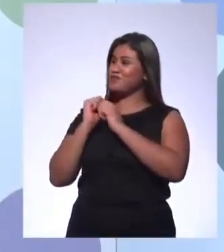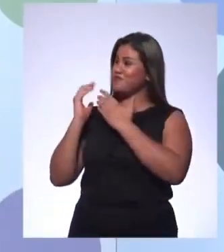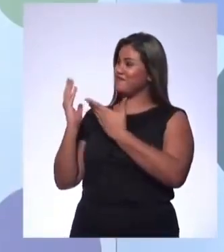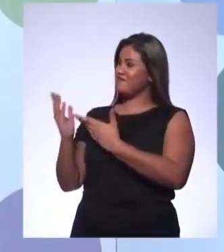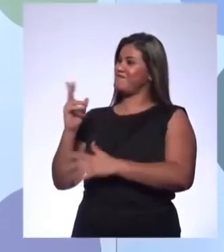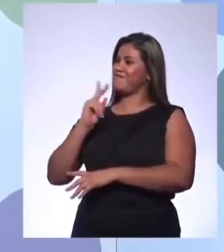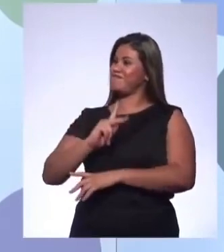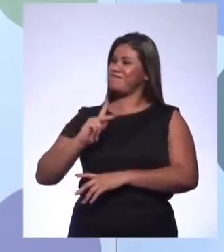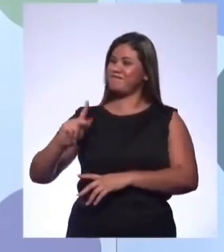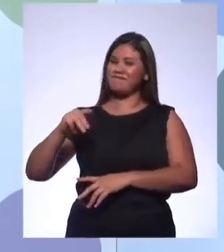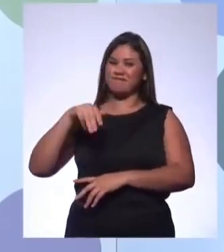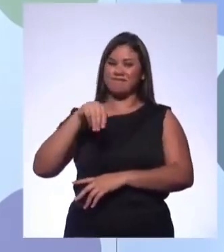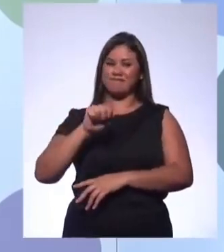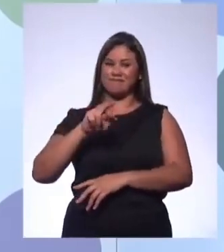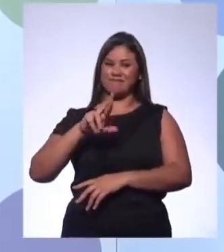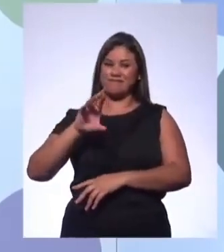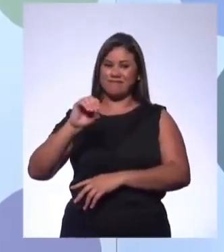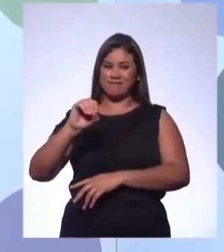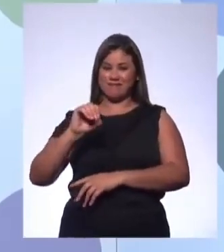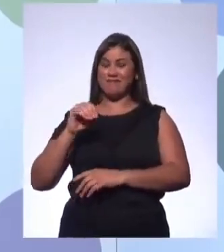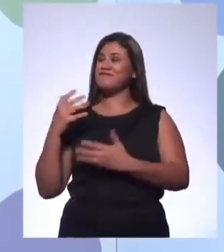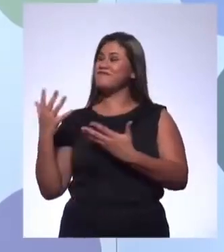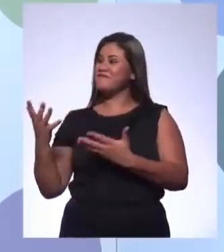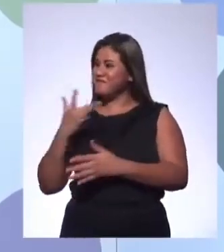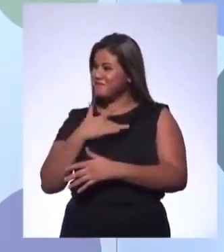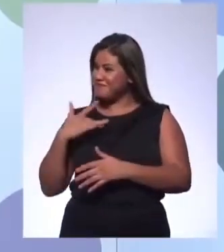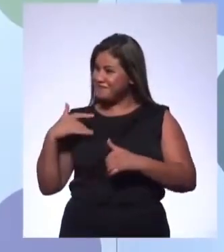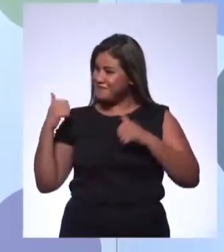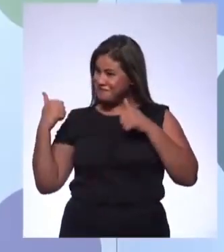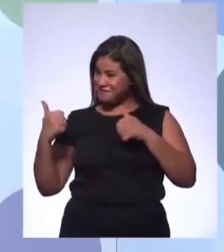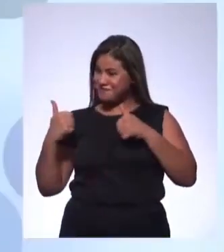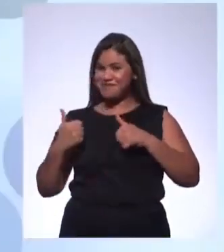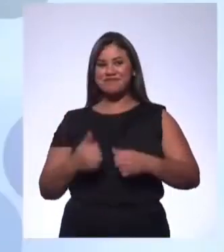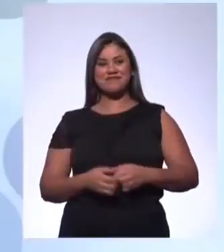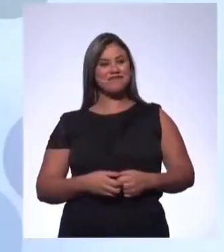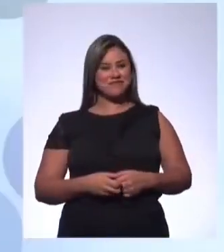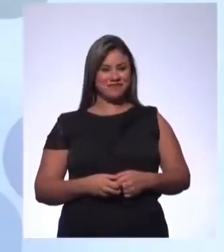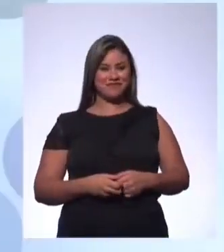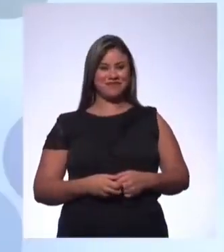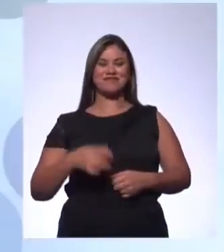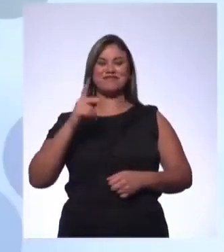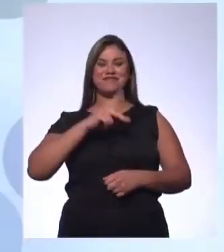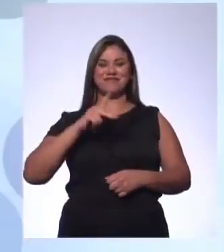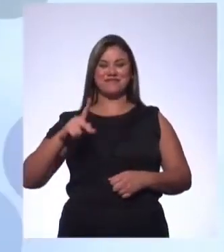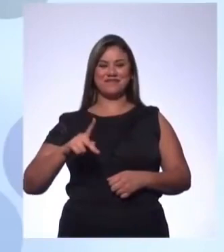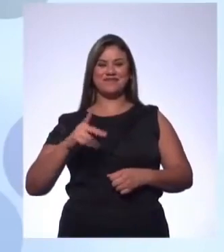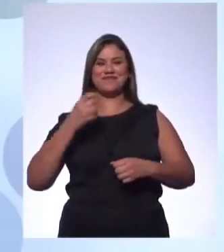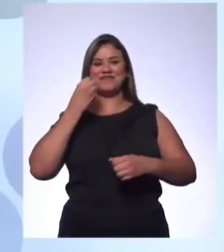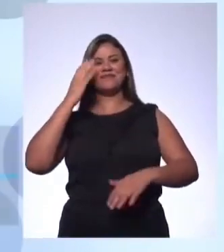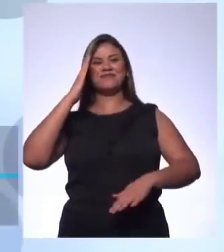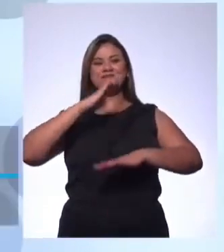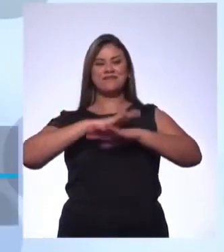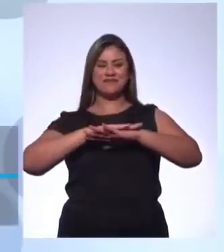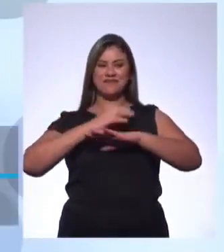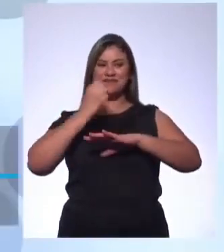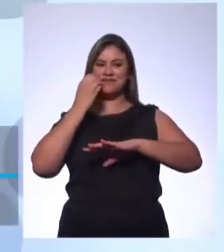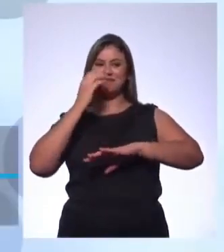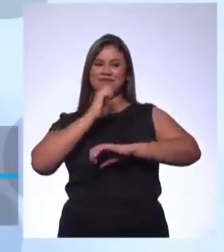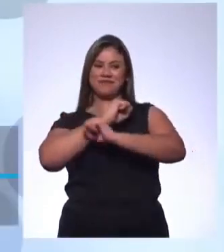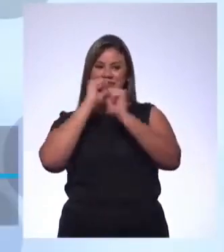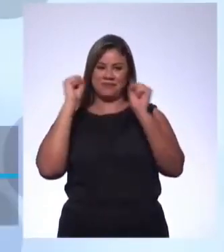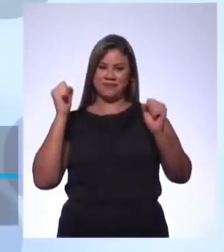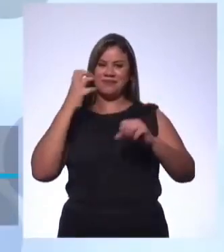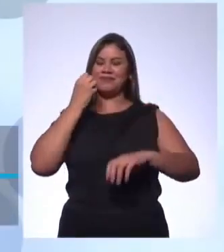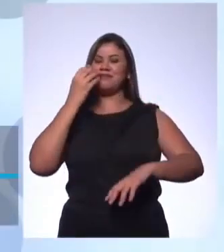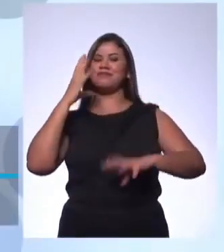o nosso querido professor Mauro. E aí, professor Mauro, tudo jóia? Professora Tayana, boa tarde, bom dia, boa noite, dependendo do horário que você